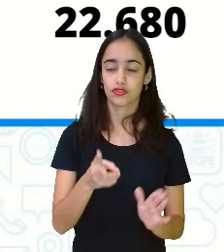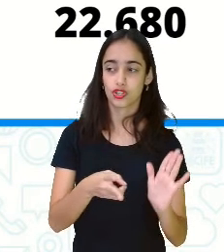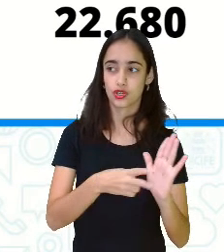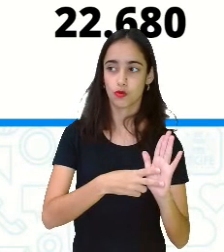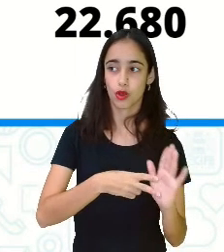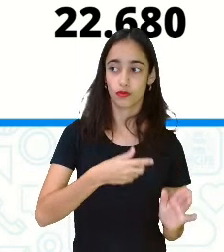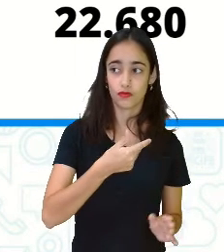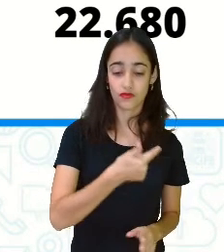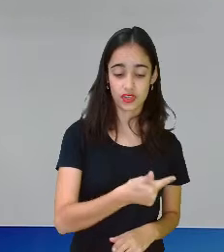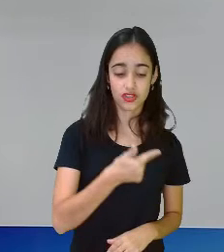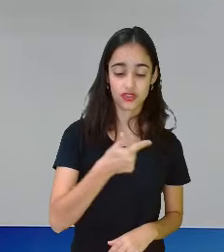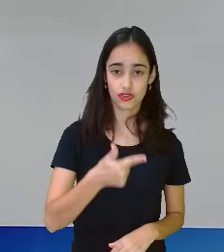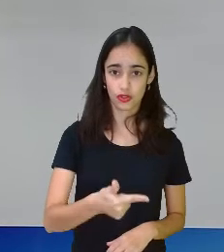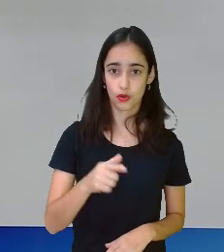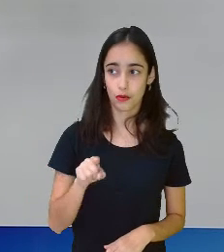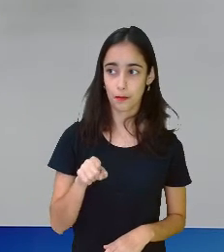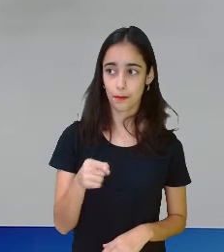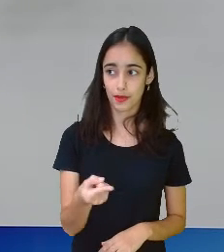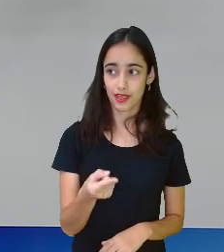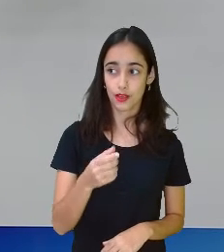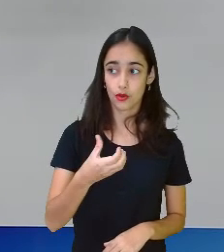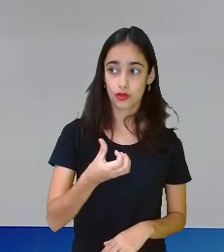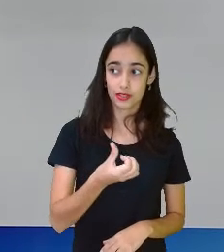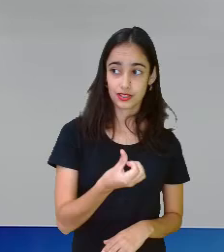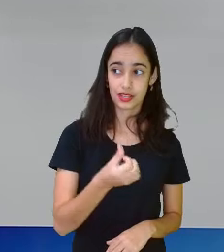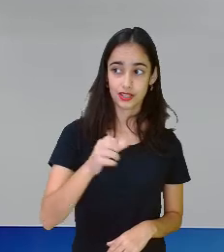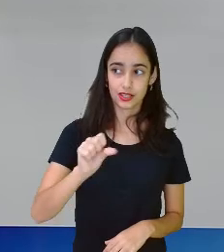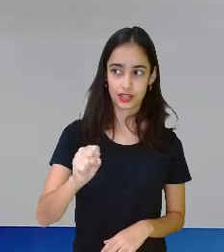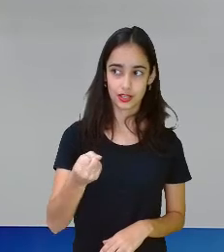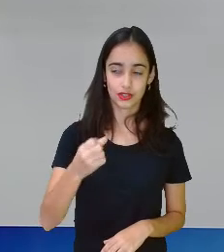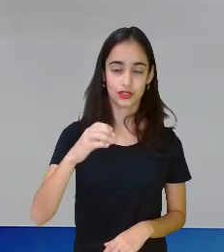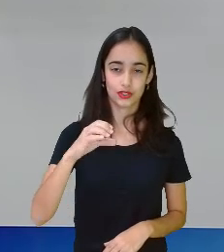22.680 copos. Foram pedidos